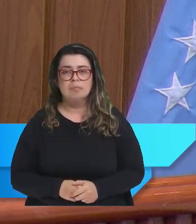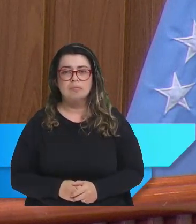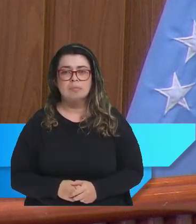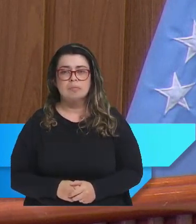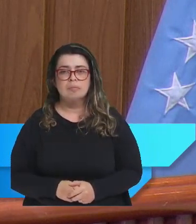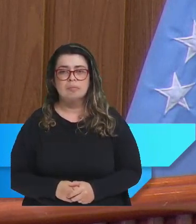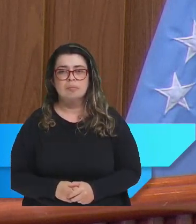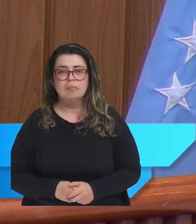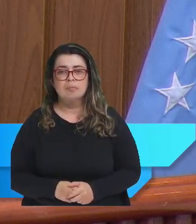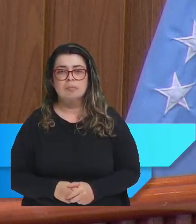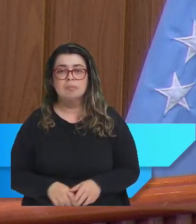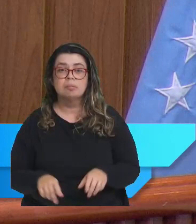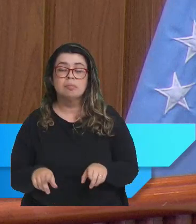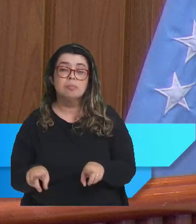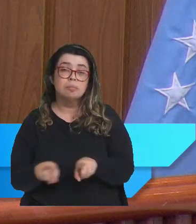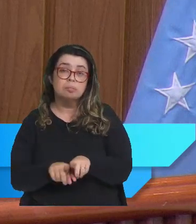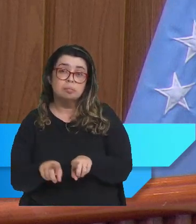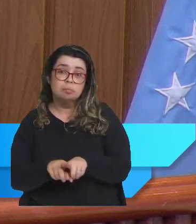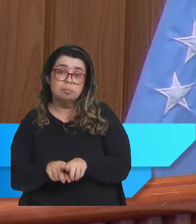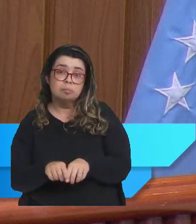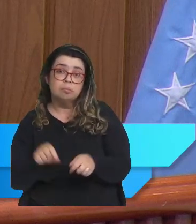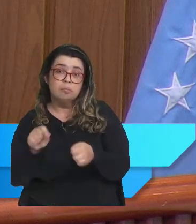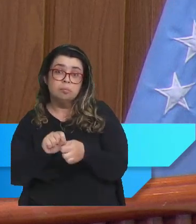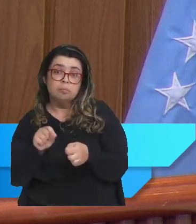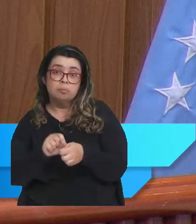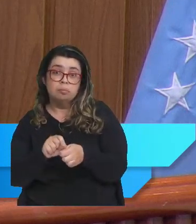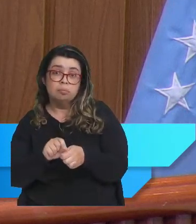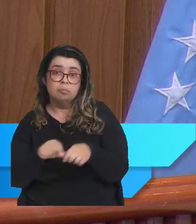da atividade delegada. Se não está